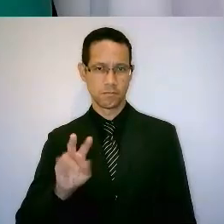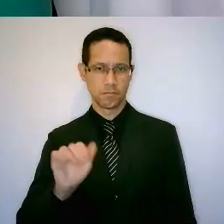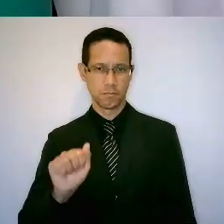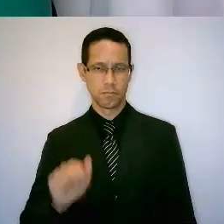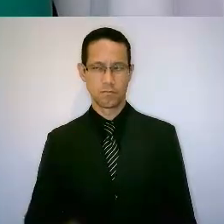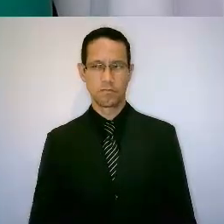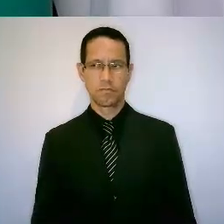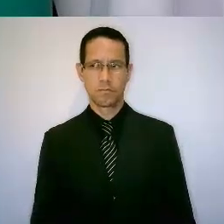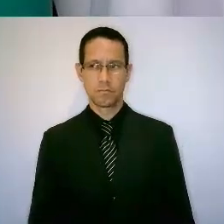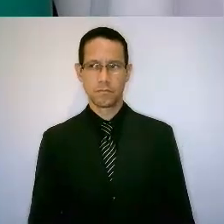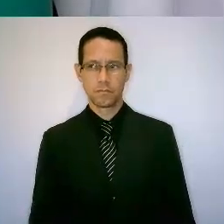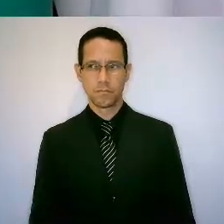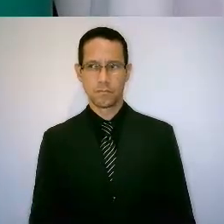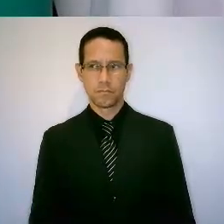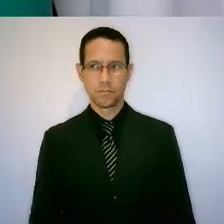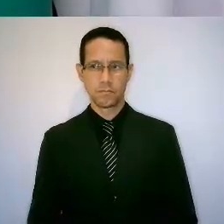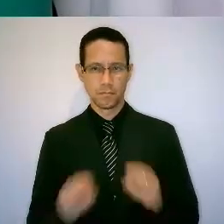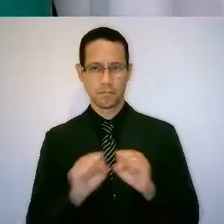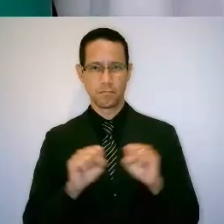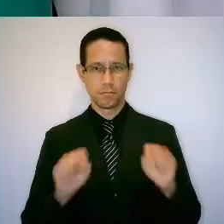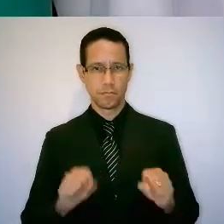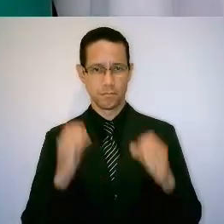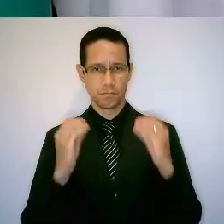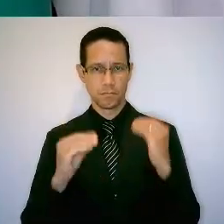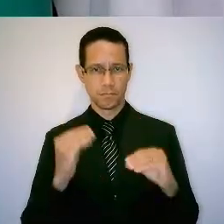Mas aí o sistema tem que